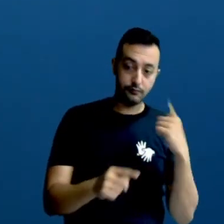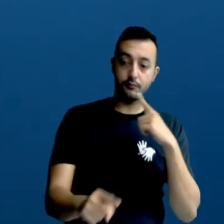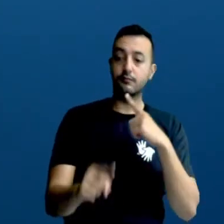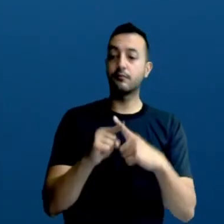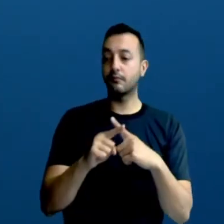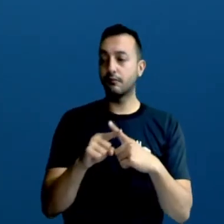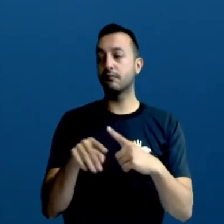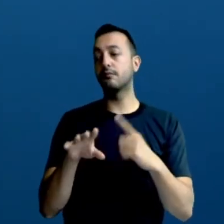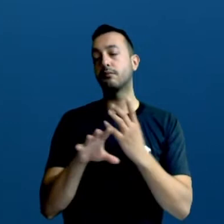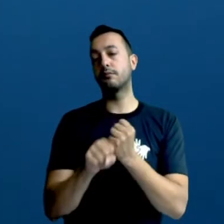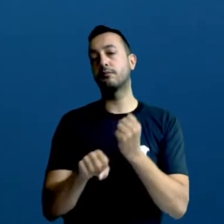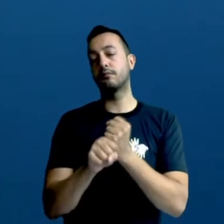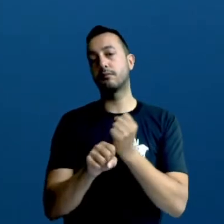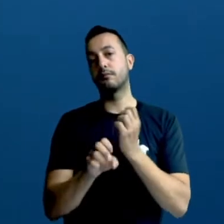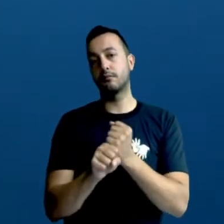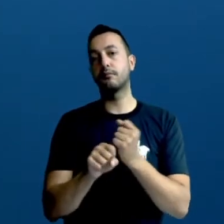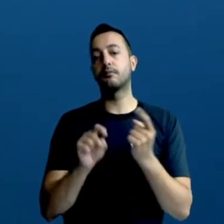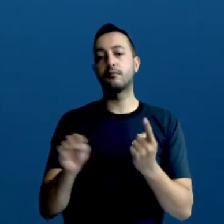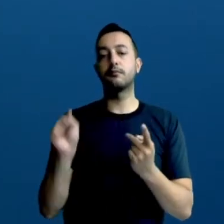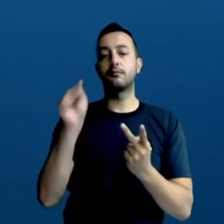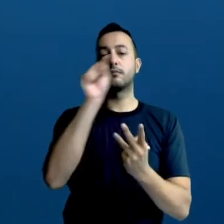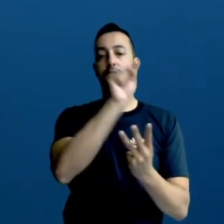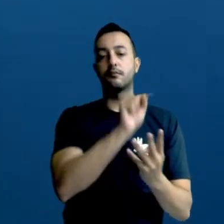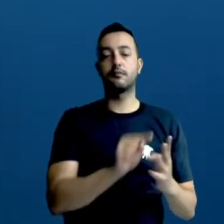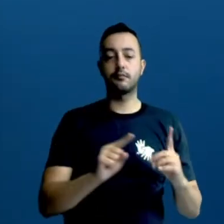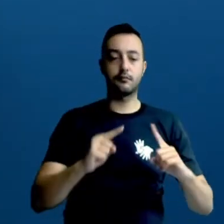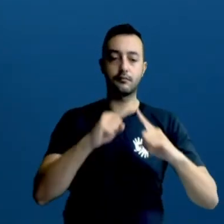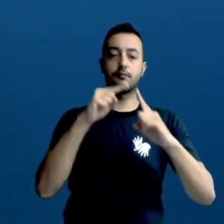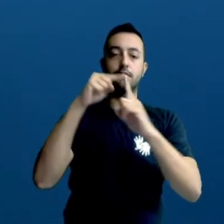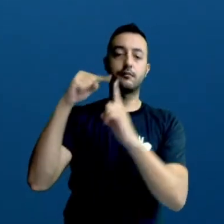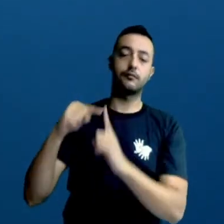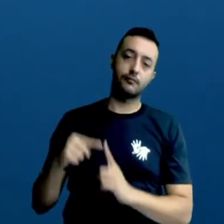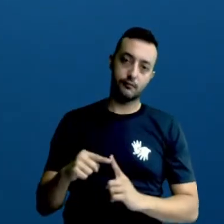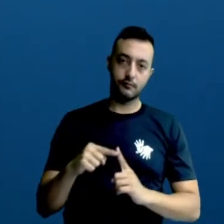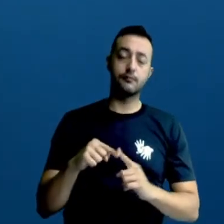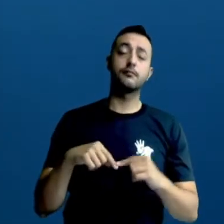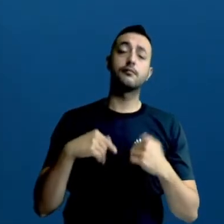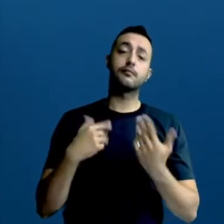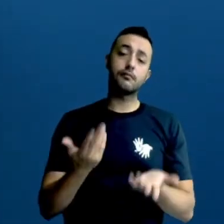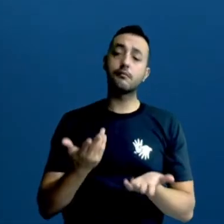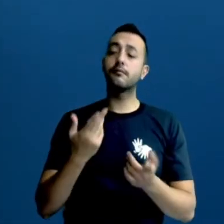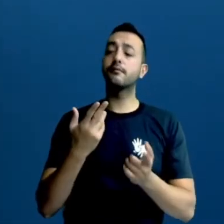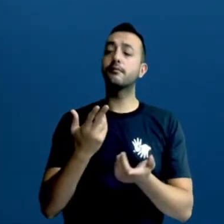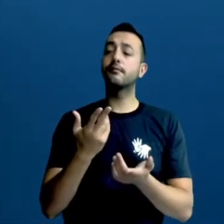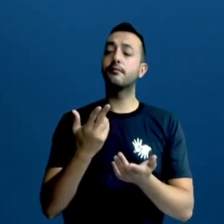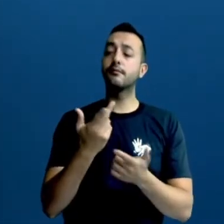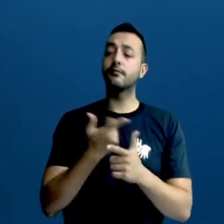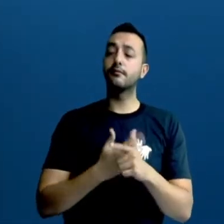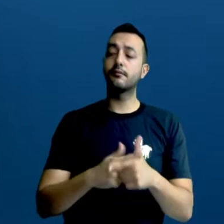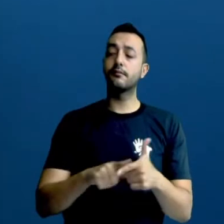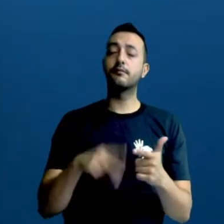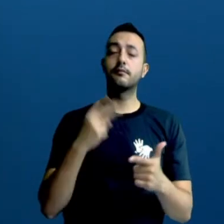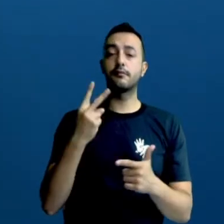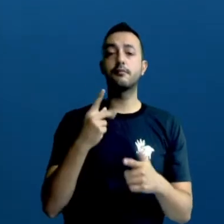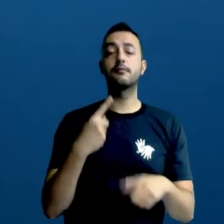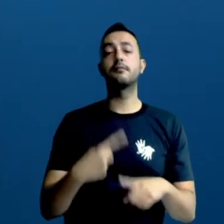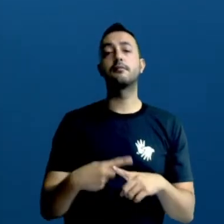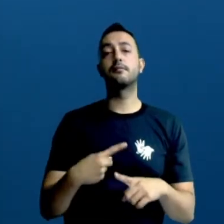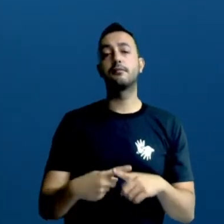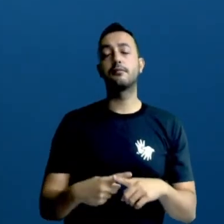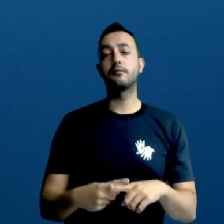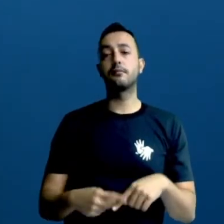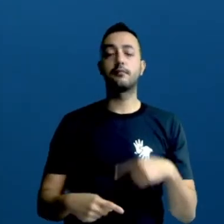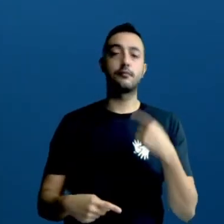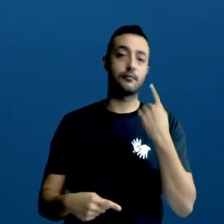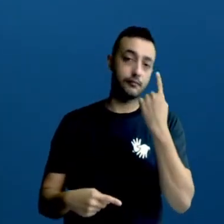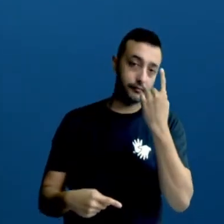multiplicado pelo total de vértices, que no caso aqui a gente está chamando de n. E por que a fórmula está dividida por 2? Porque, gente,